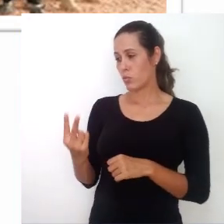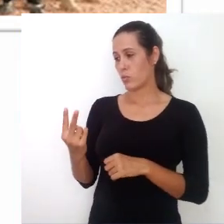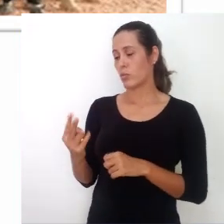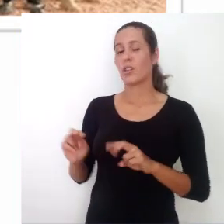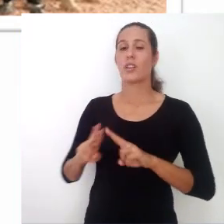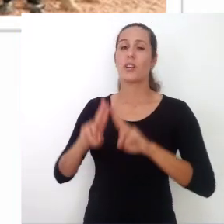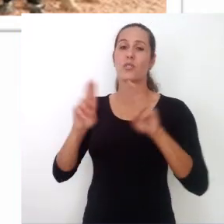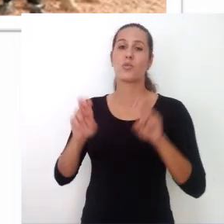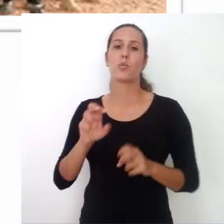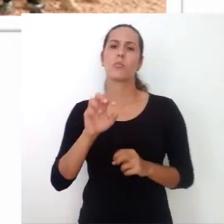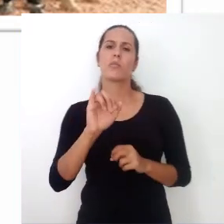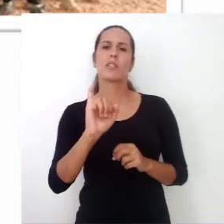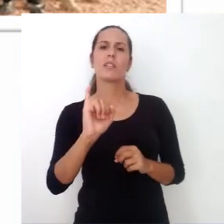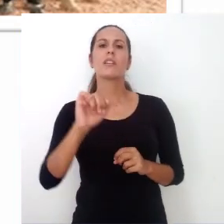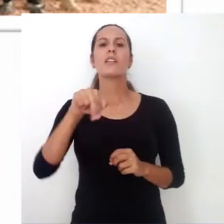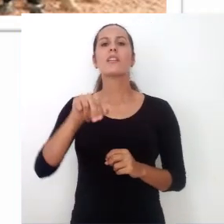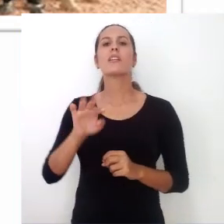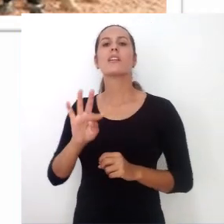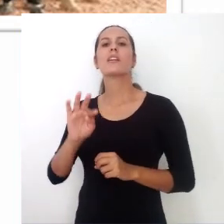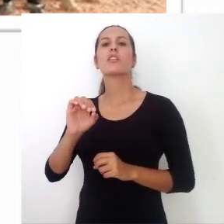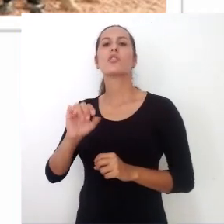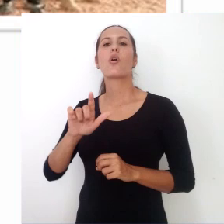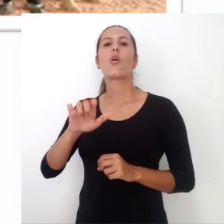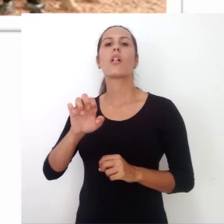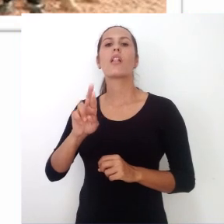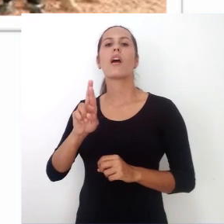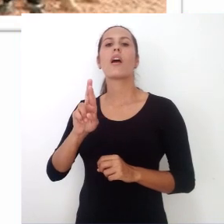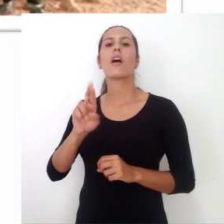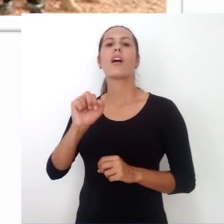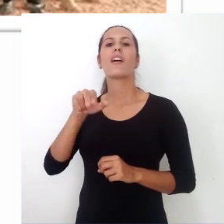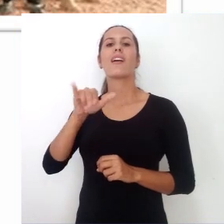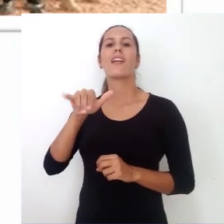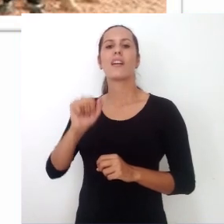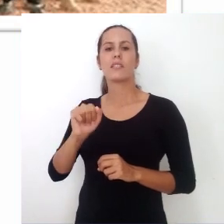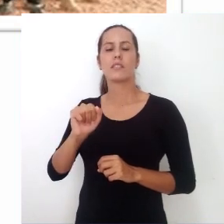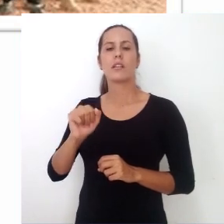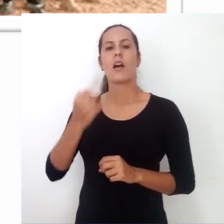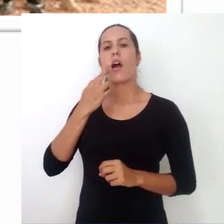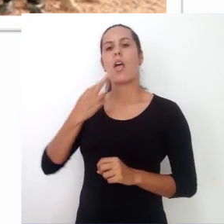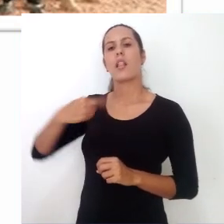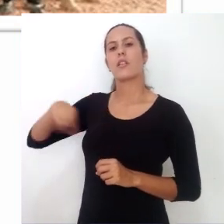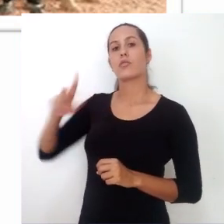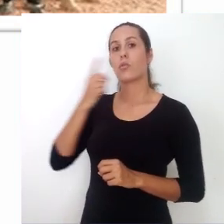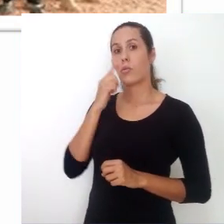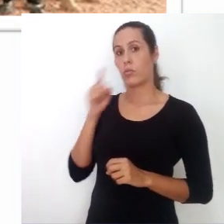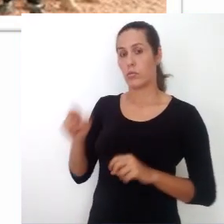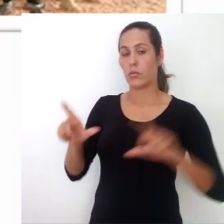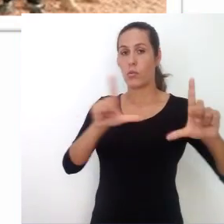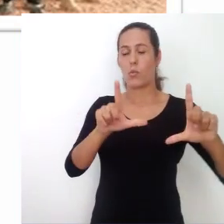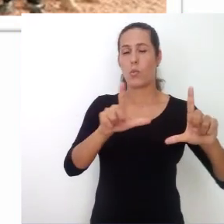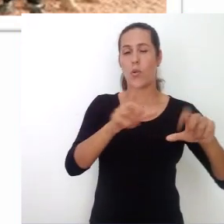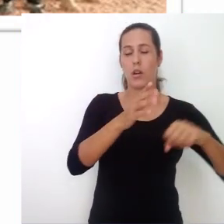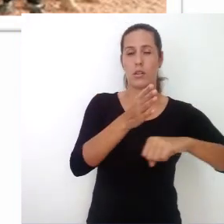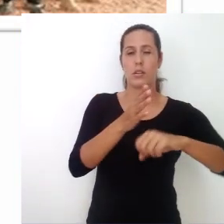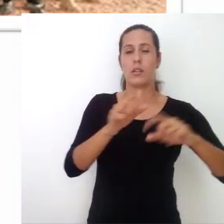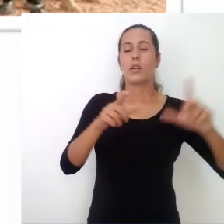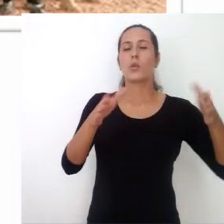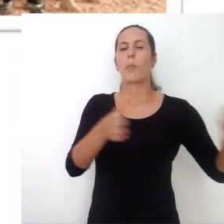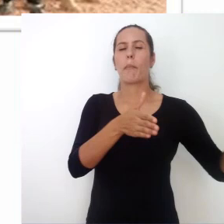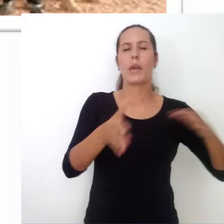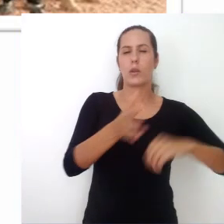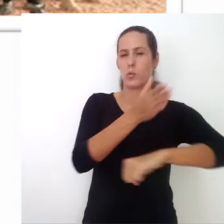de intolerância religiosa. Vemos uma, certo, da Idade Média e uma